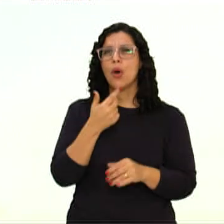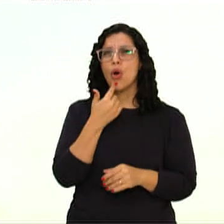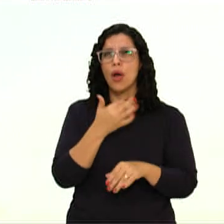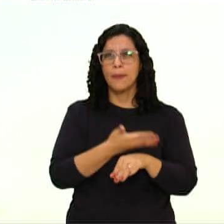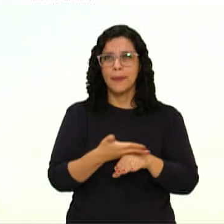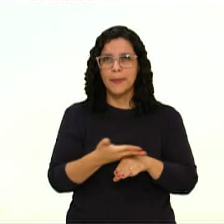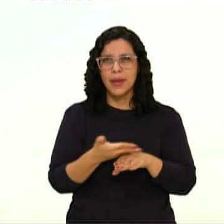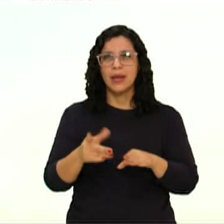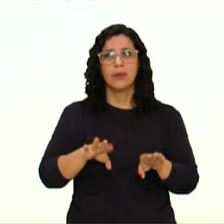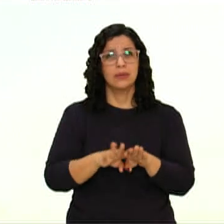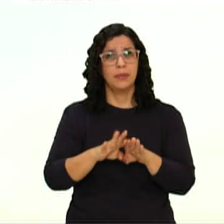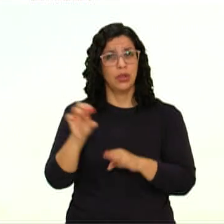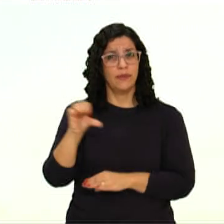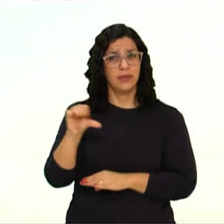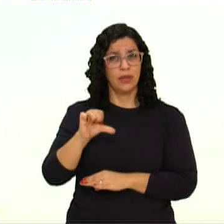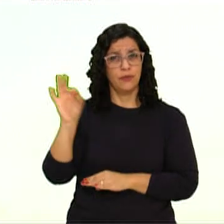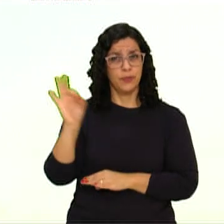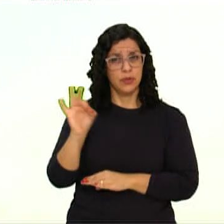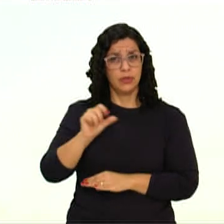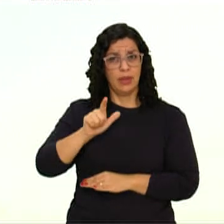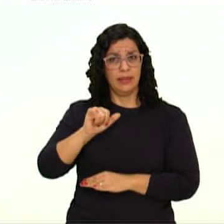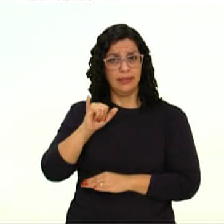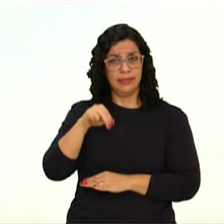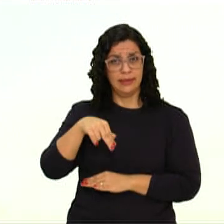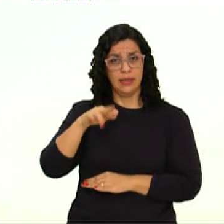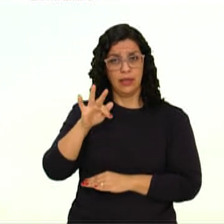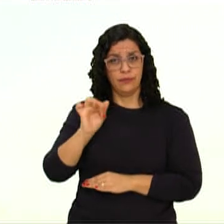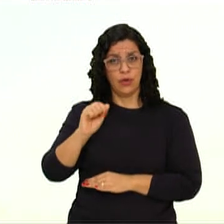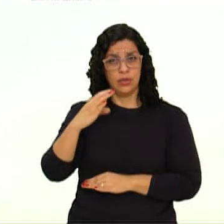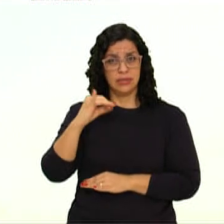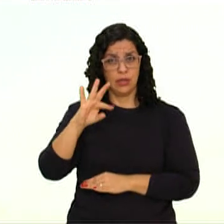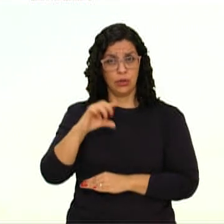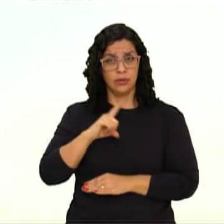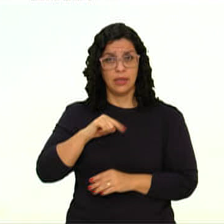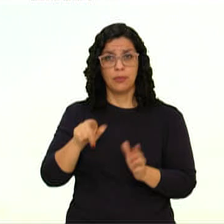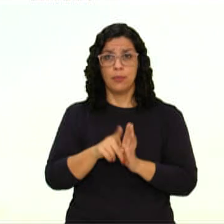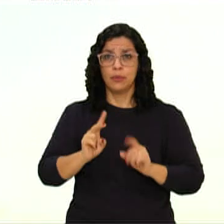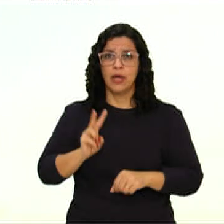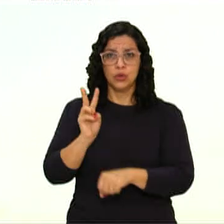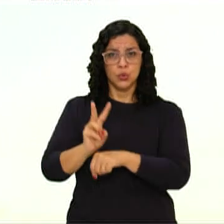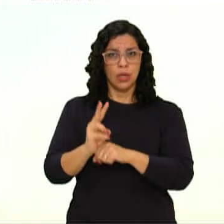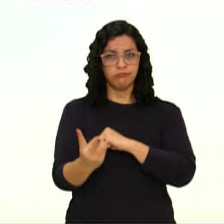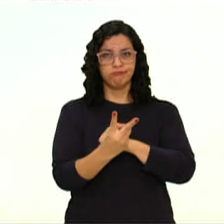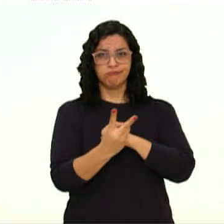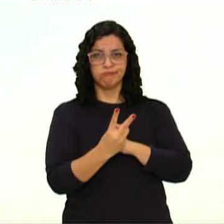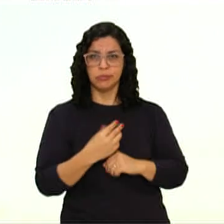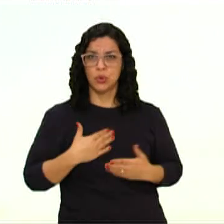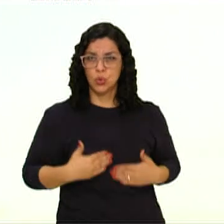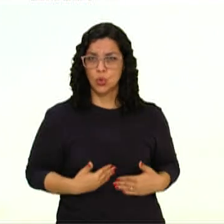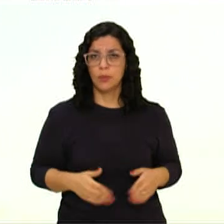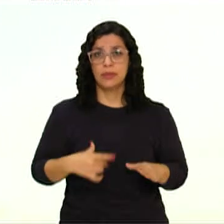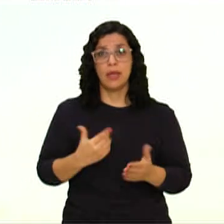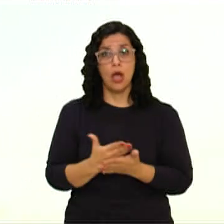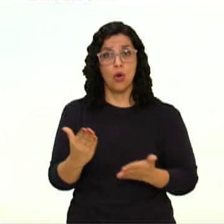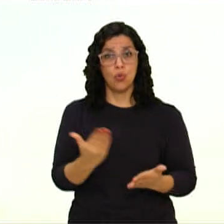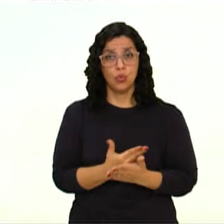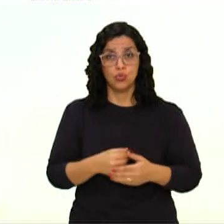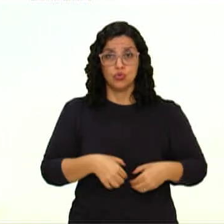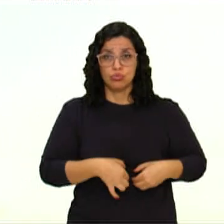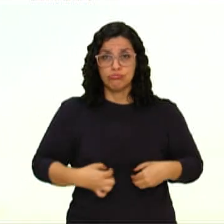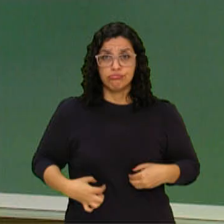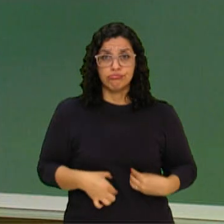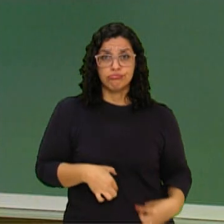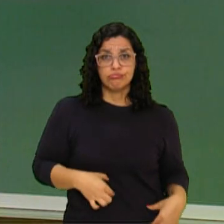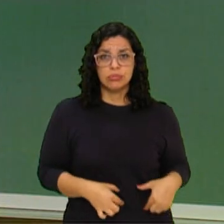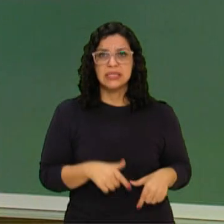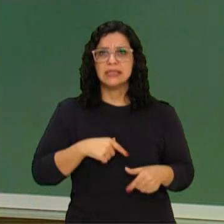quais 99% são linfócitos. Então ele já vai estar mais relacionado à função de defesa, né? Existem órgãos que também